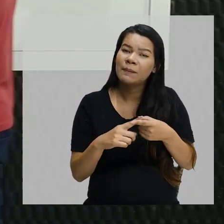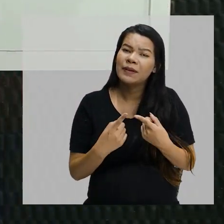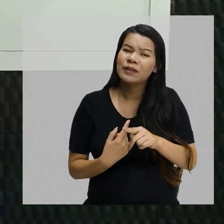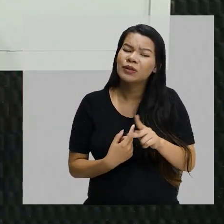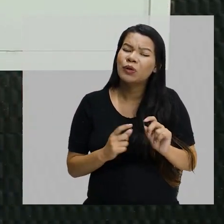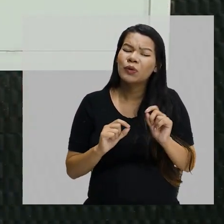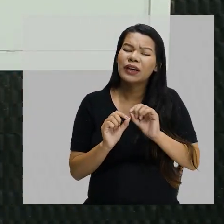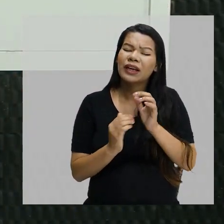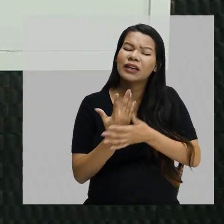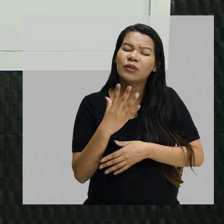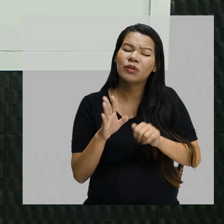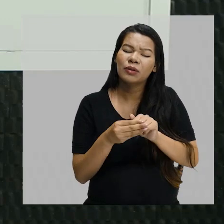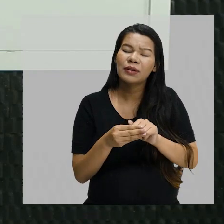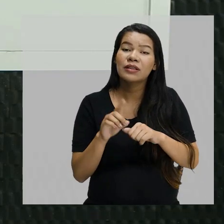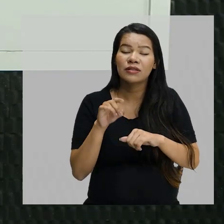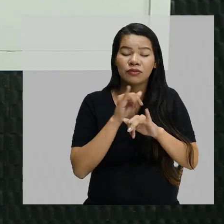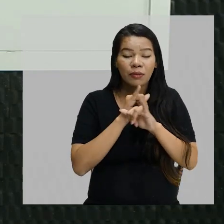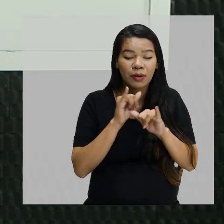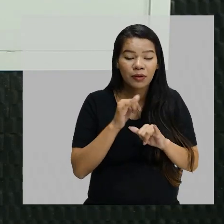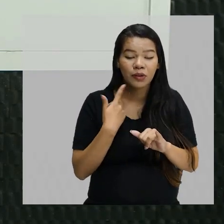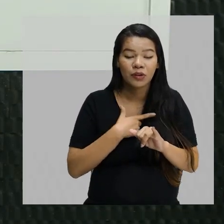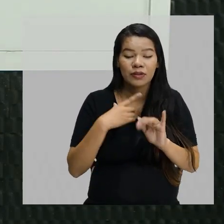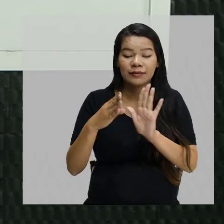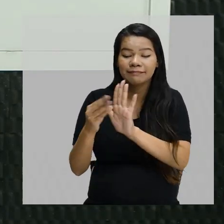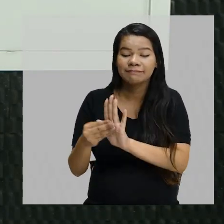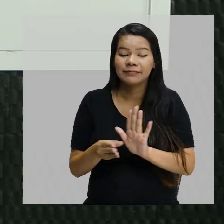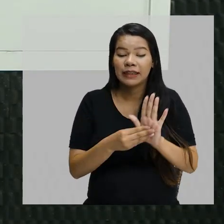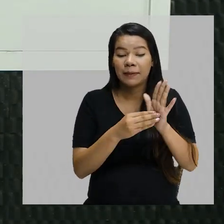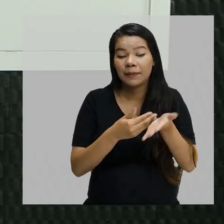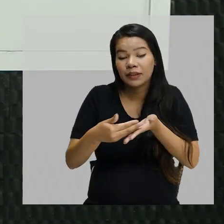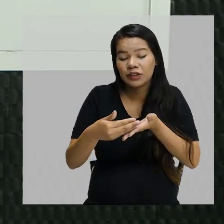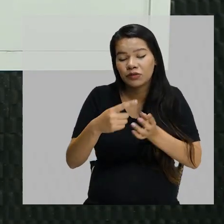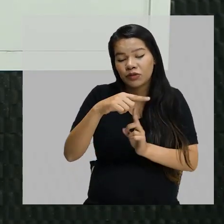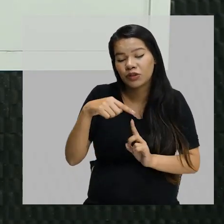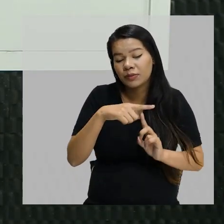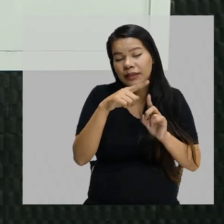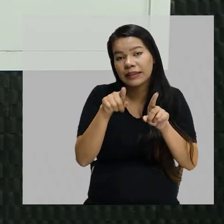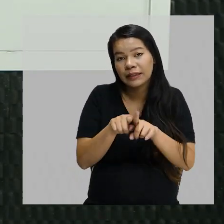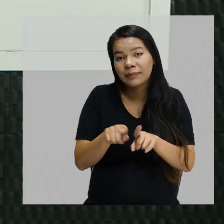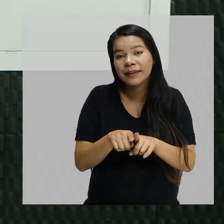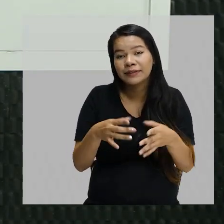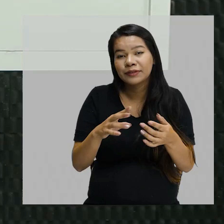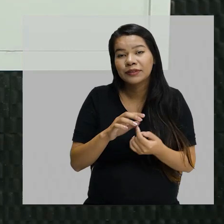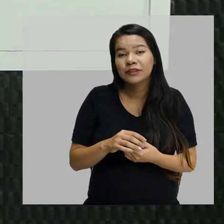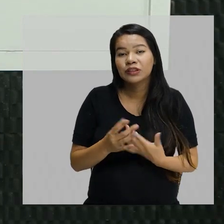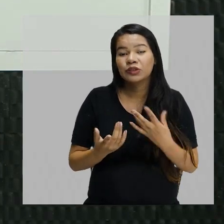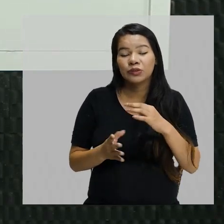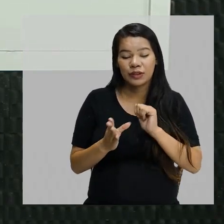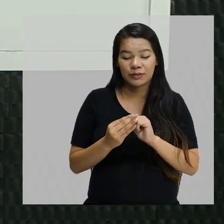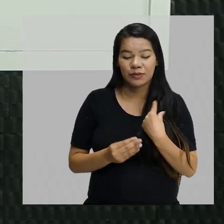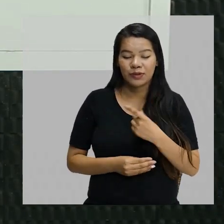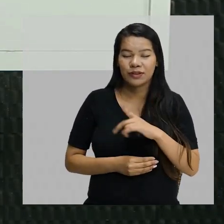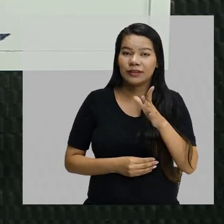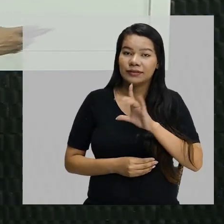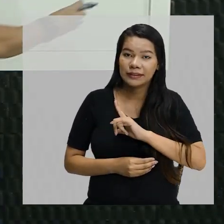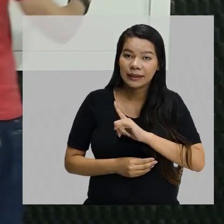o que que gera o conhecimento são esses dados que nós vamos recolher A partir dessa tipologia e das formas de conhecimento que nós temos aí nós